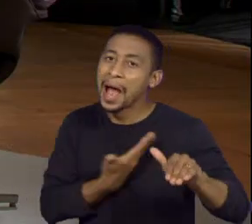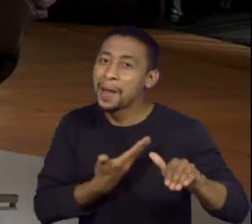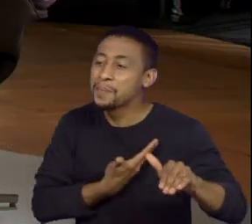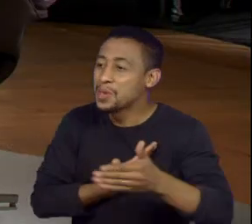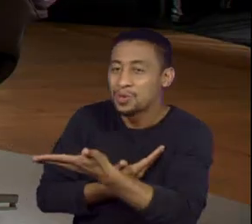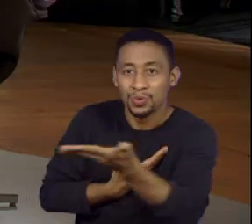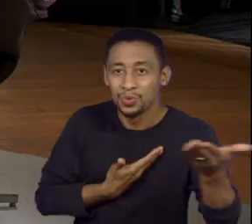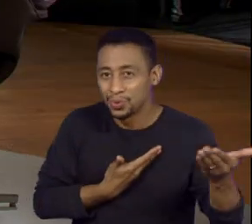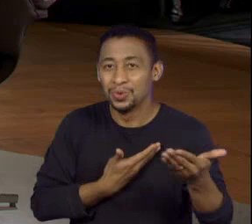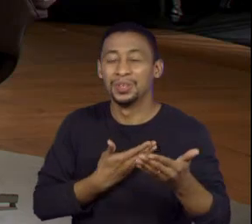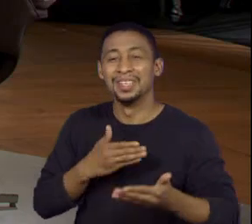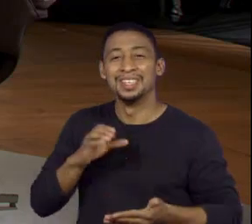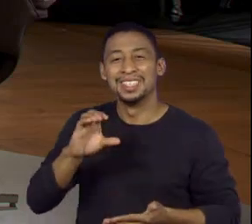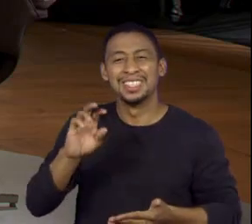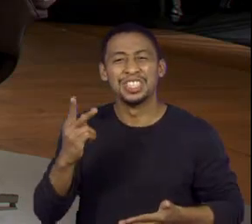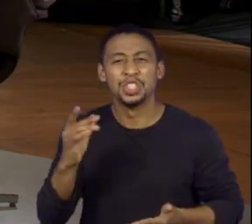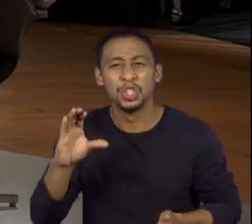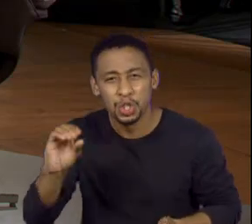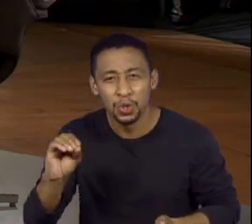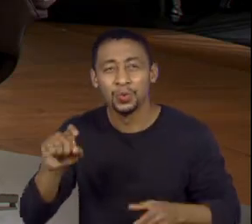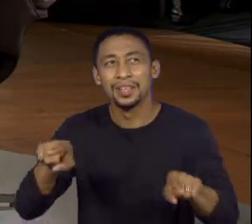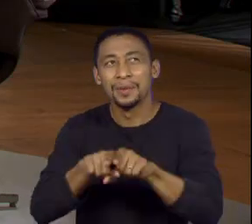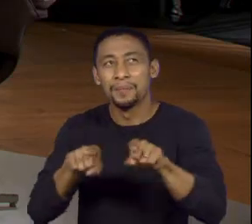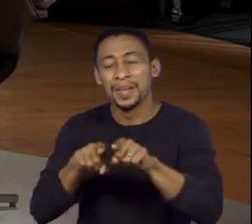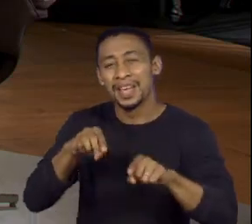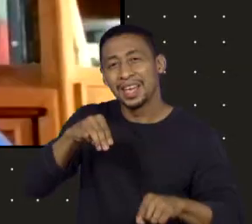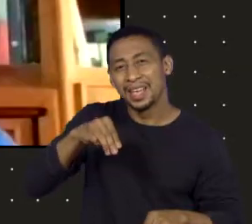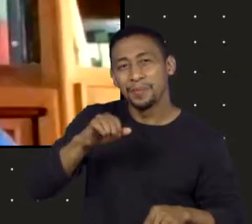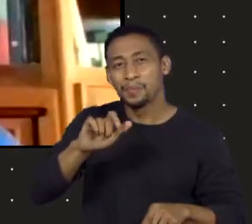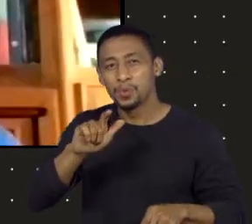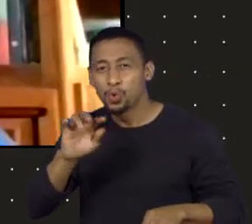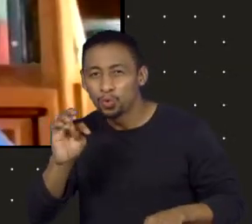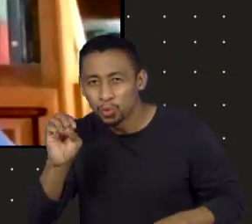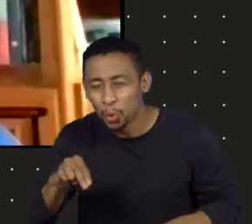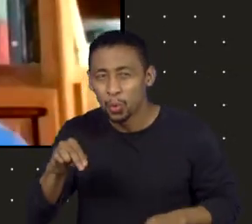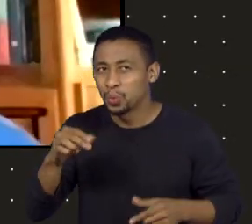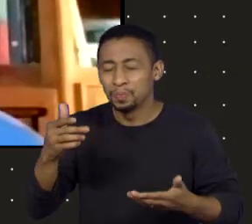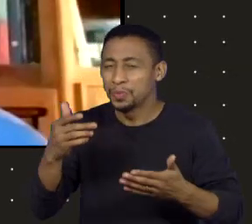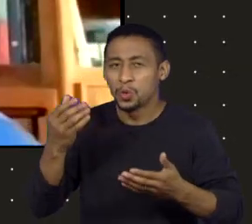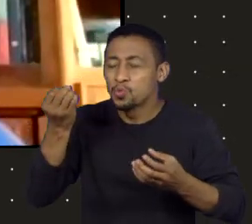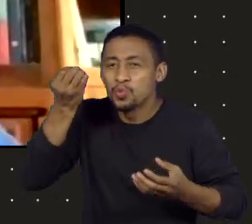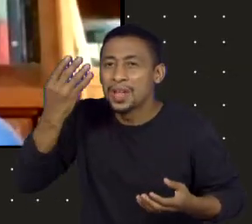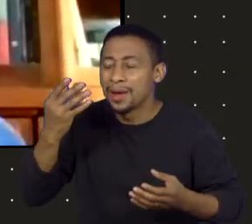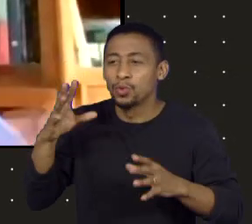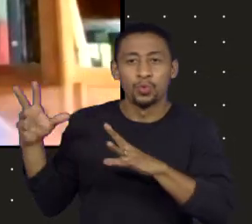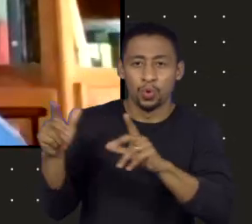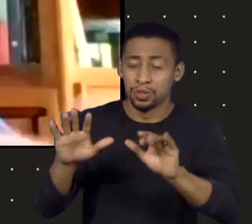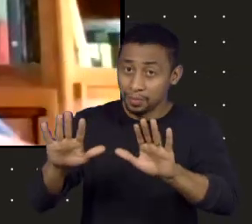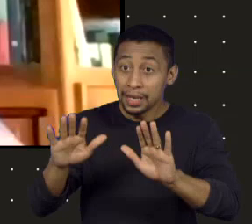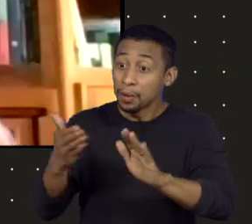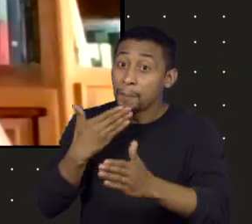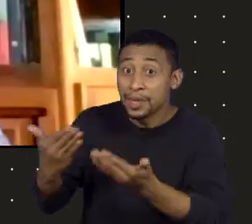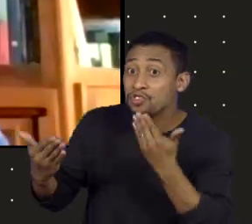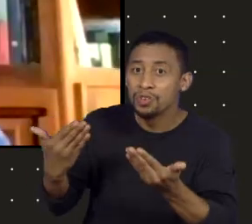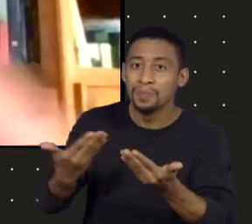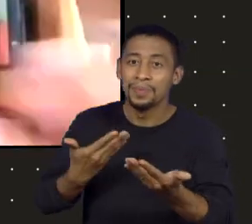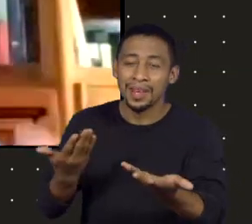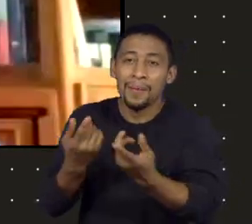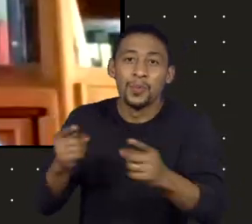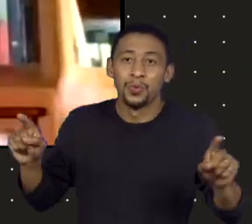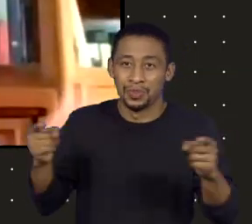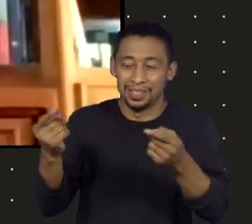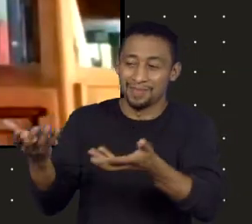né? Chico, Milton, enfim, eu não me lembro agora para quem, mas pedi músicas. E as músicas não chegavam, e o Gessé